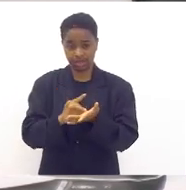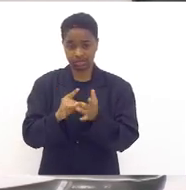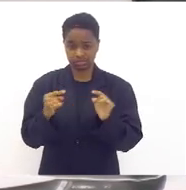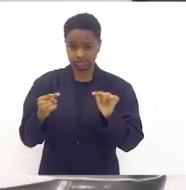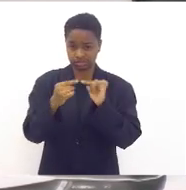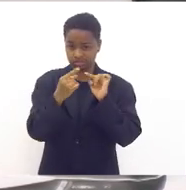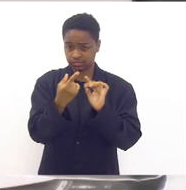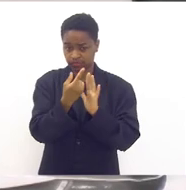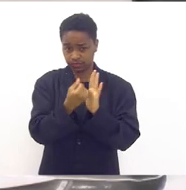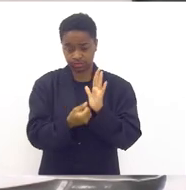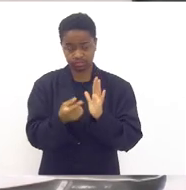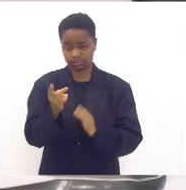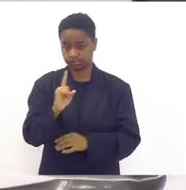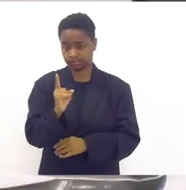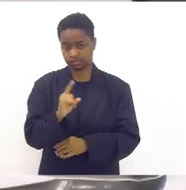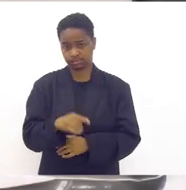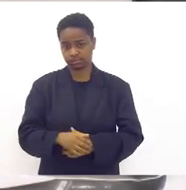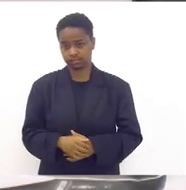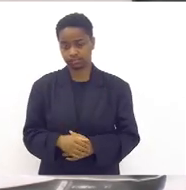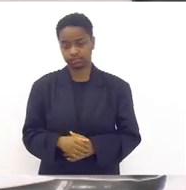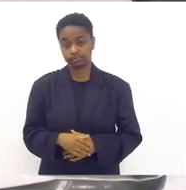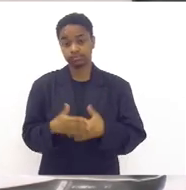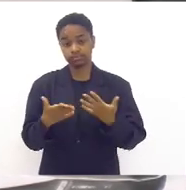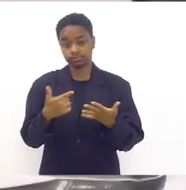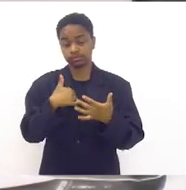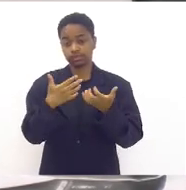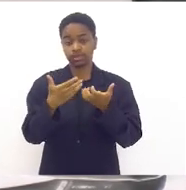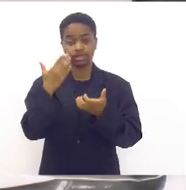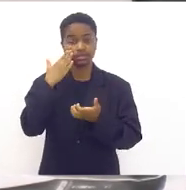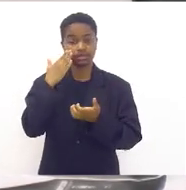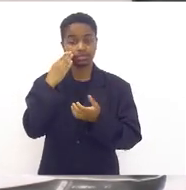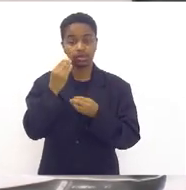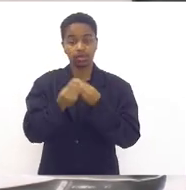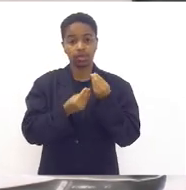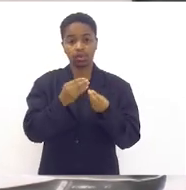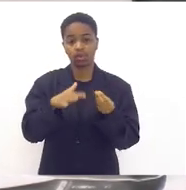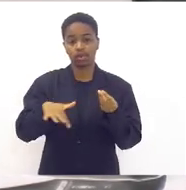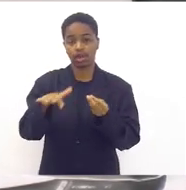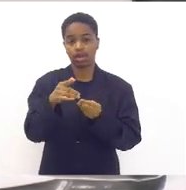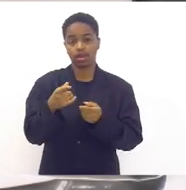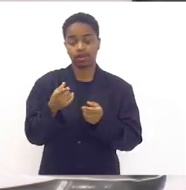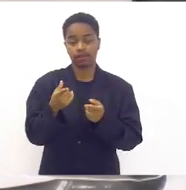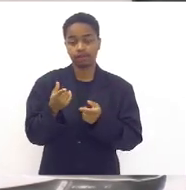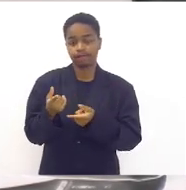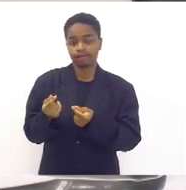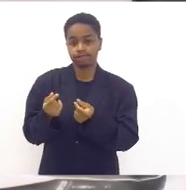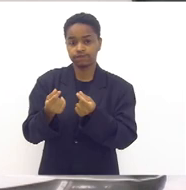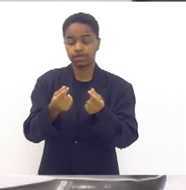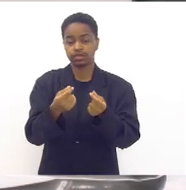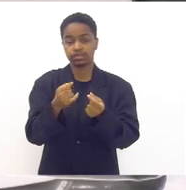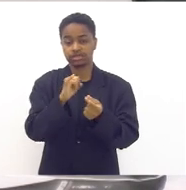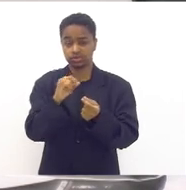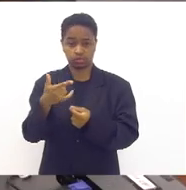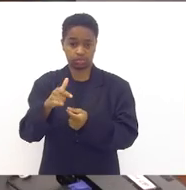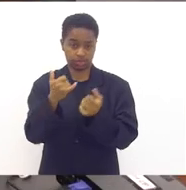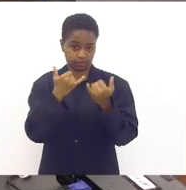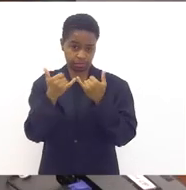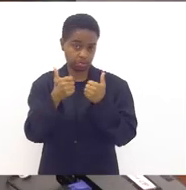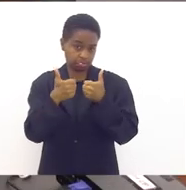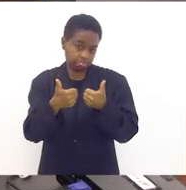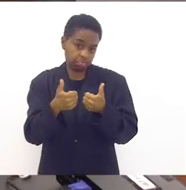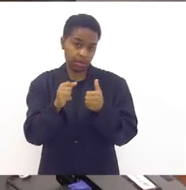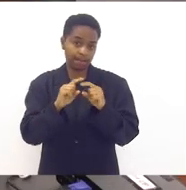financeiro. E aí eu queria saber do financeiro desses fundos, eu não sei se você não tiver essa informação, senão eu estou fazendo